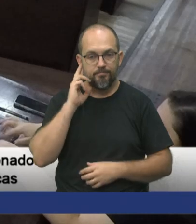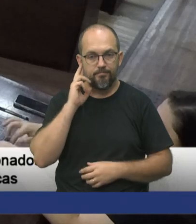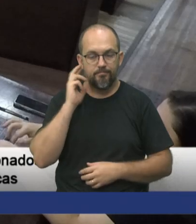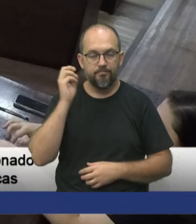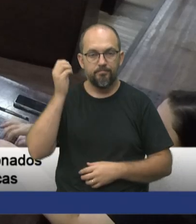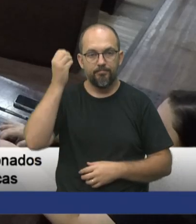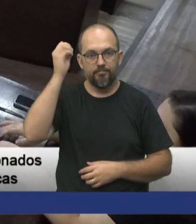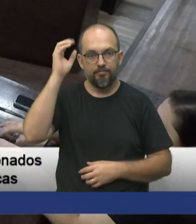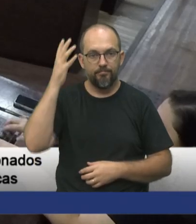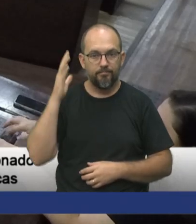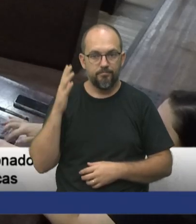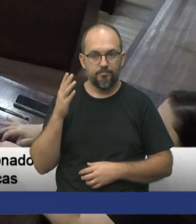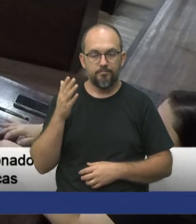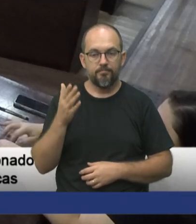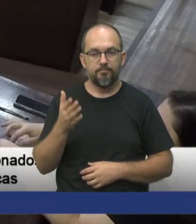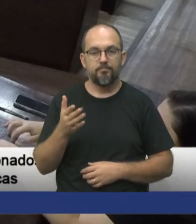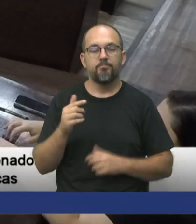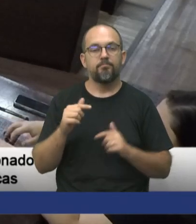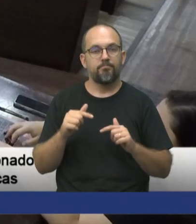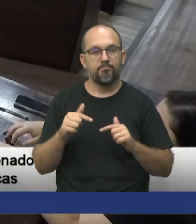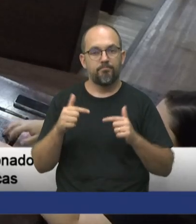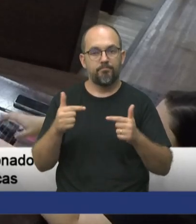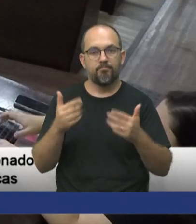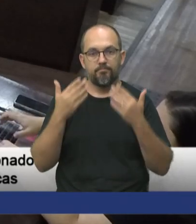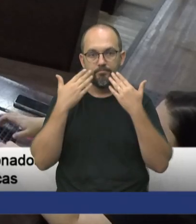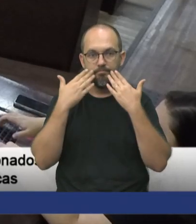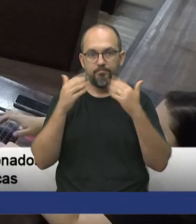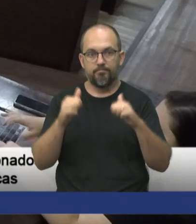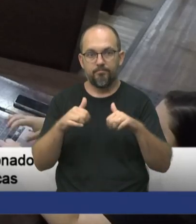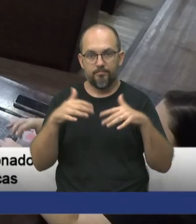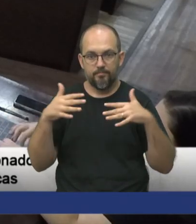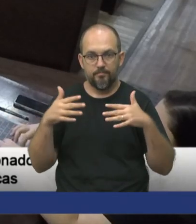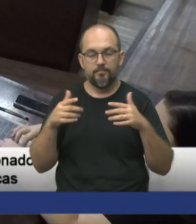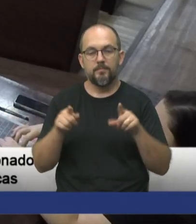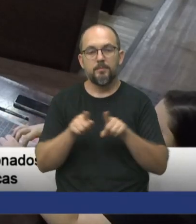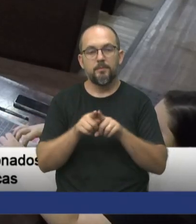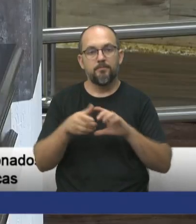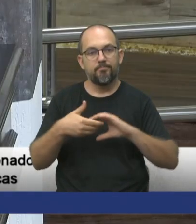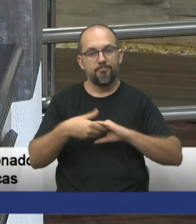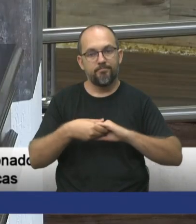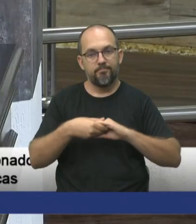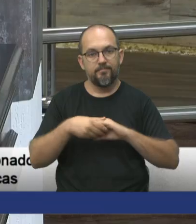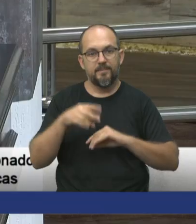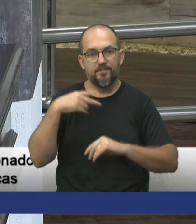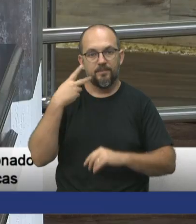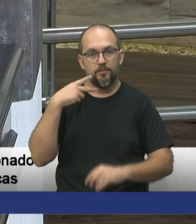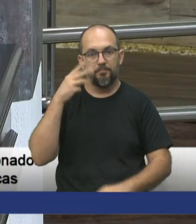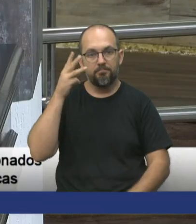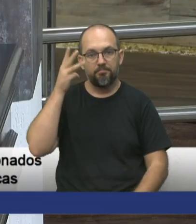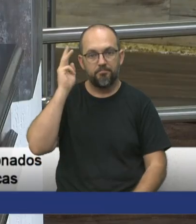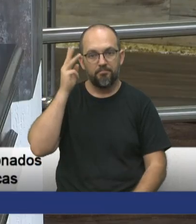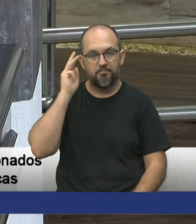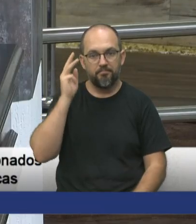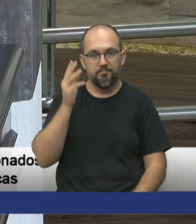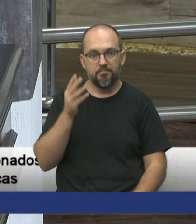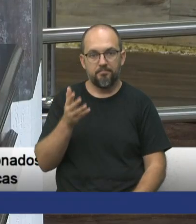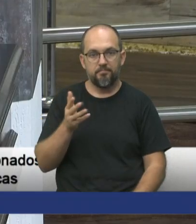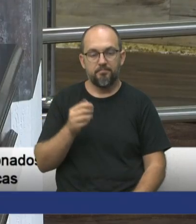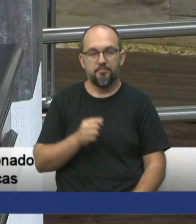Dani Rodrigueiro pela iniciativa da audiência, cumprimentar também o vereador Matheus Turini,